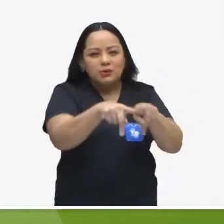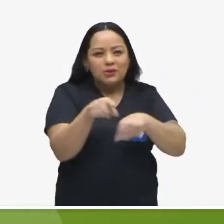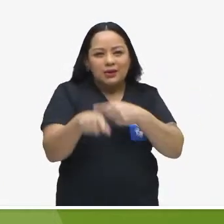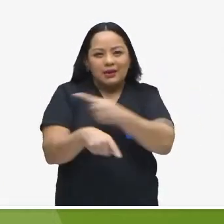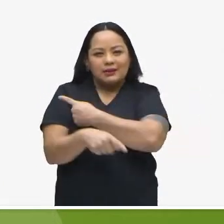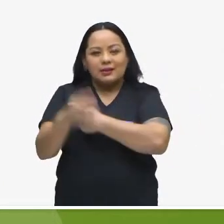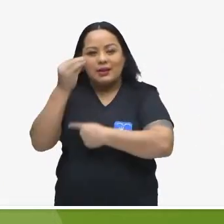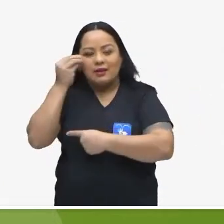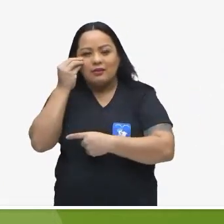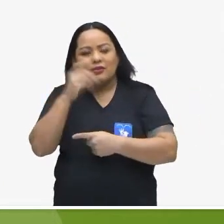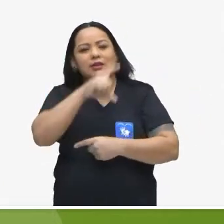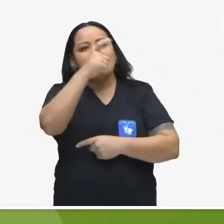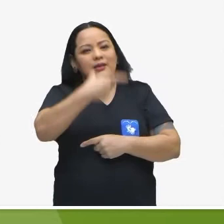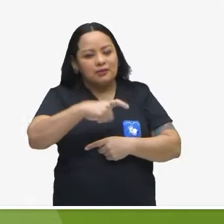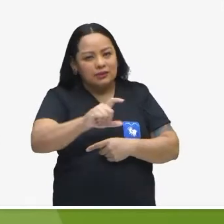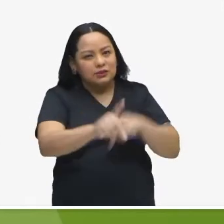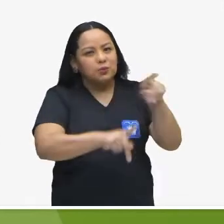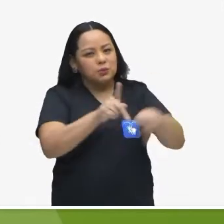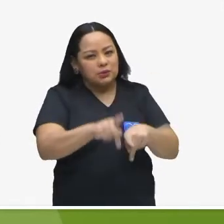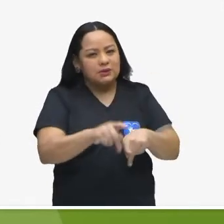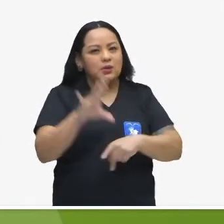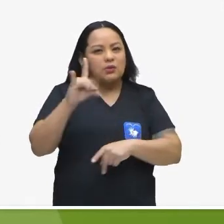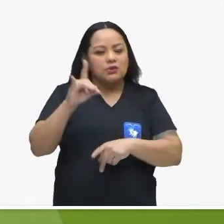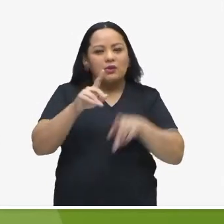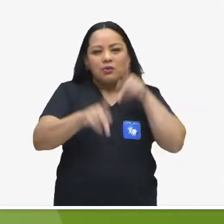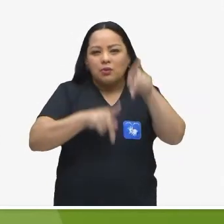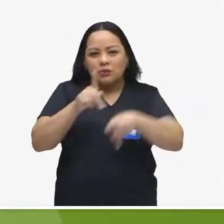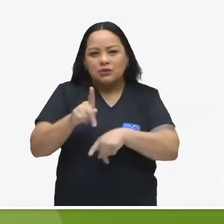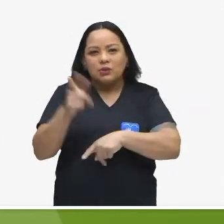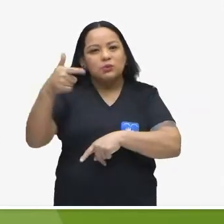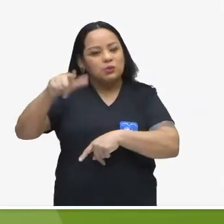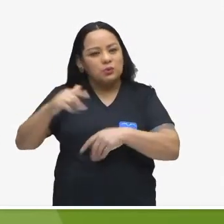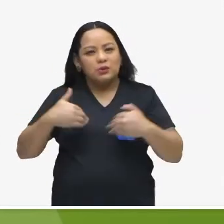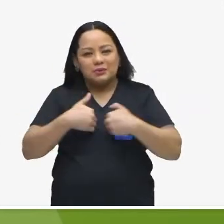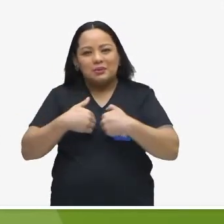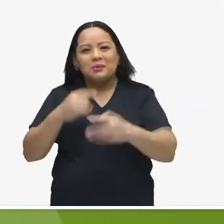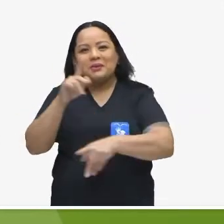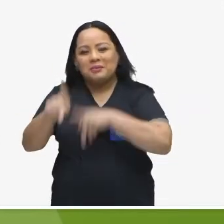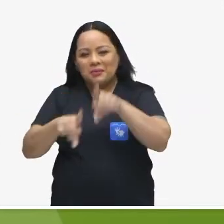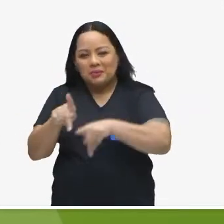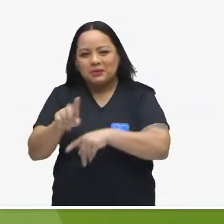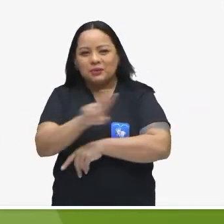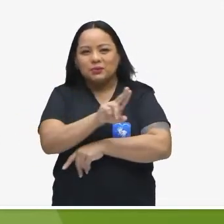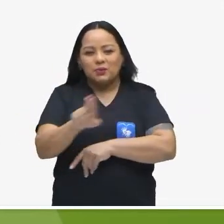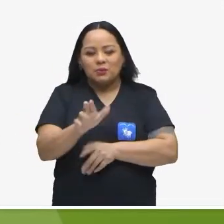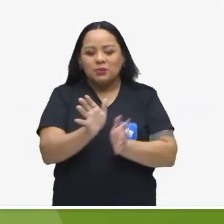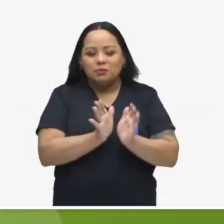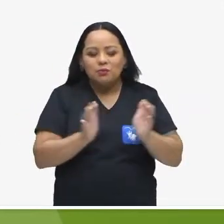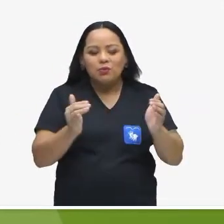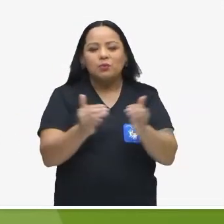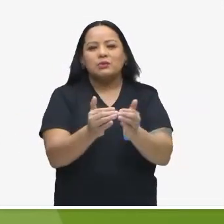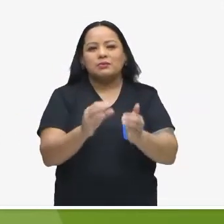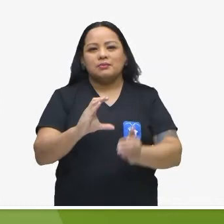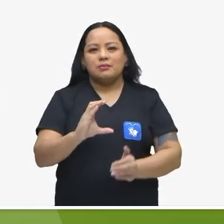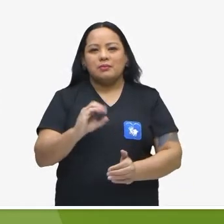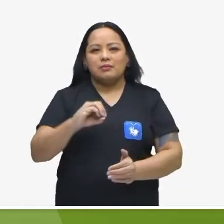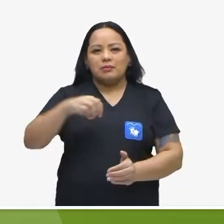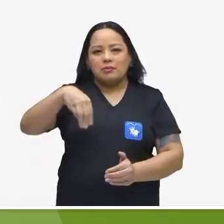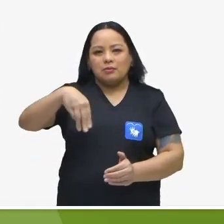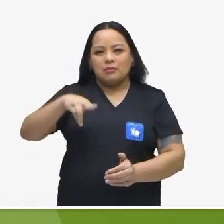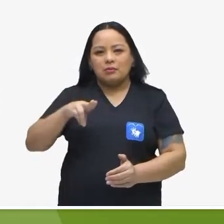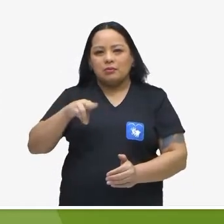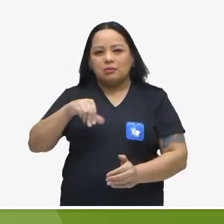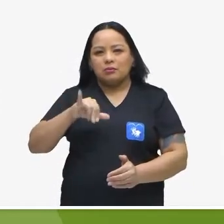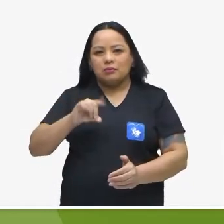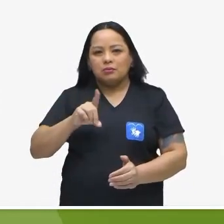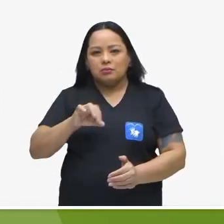tanto dos elefantes, quanto das girafas, quanto da zebra, eu chamo de comunidade, certo? Então, se